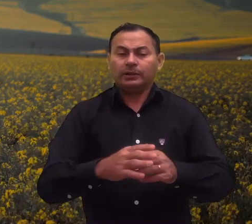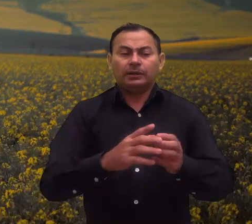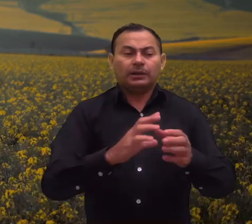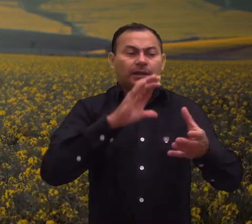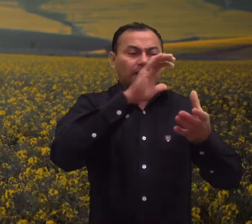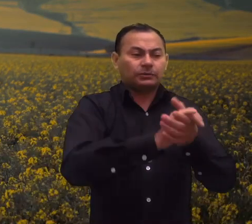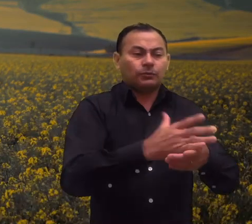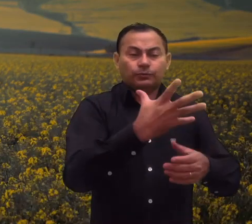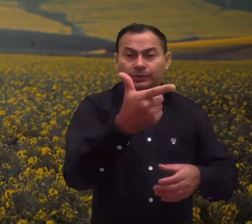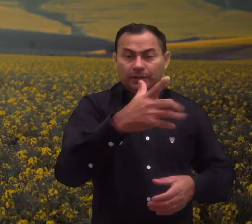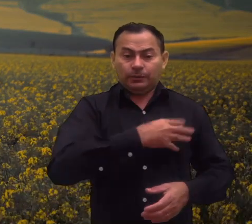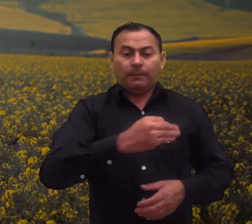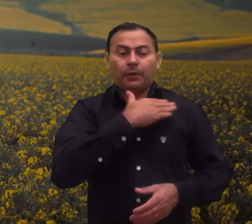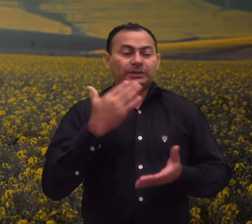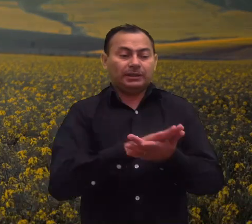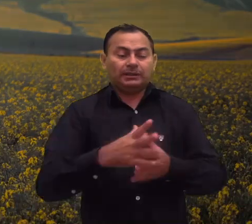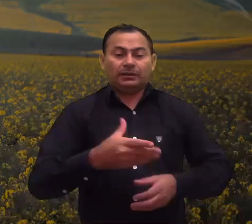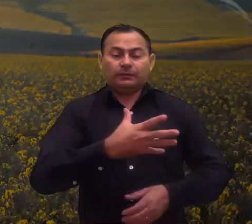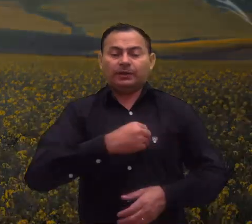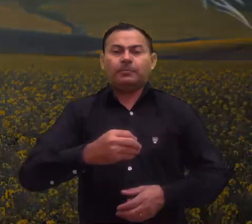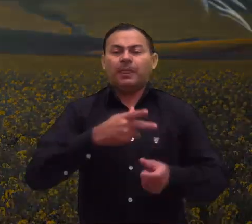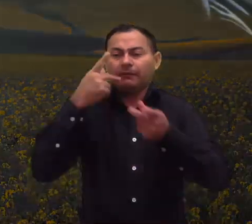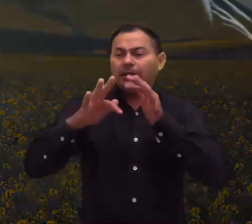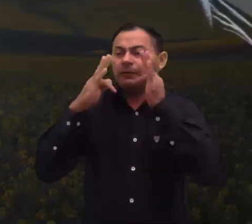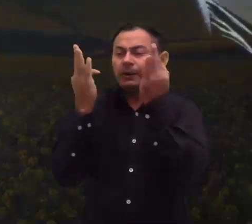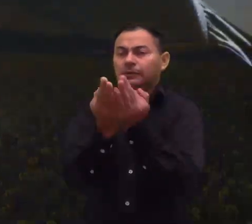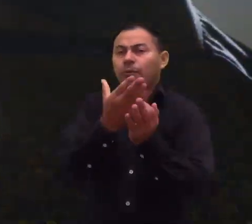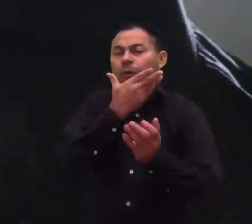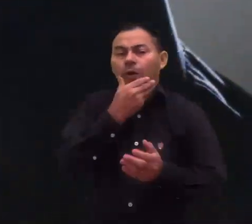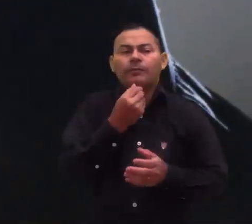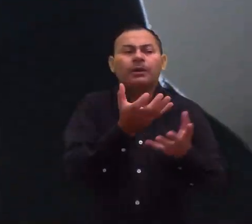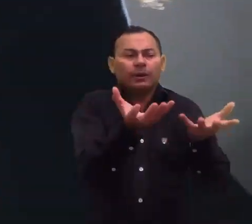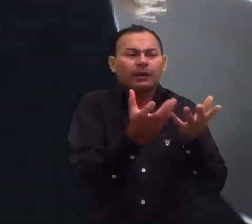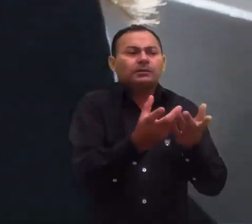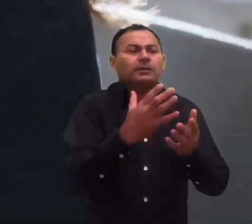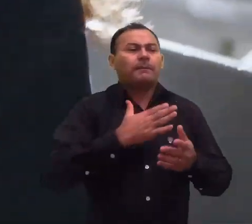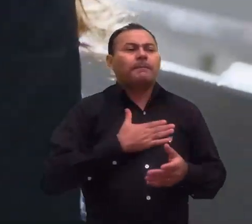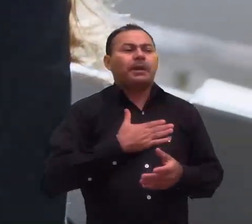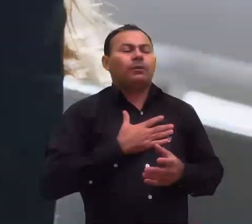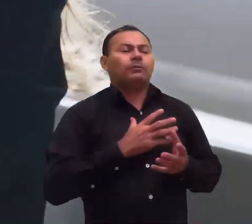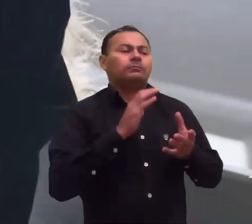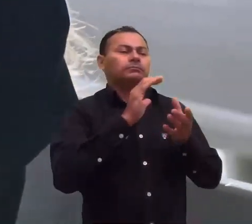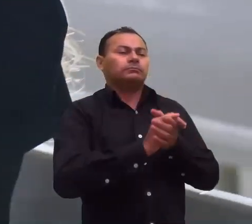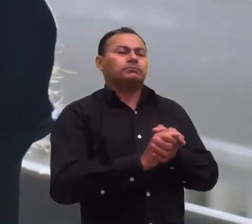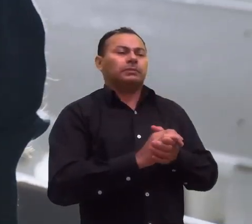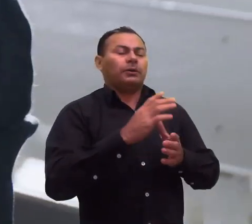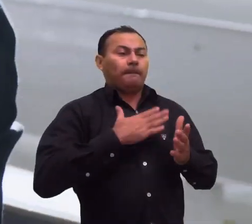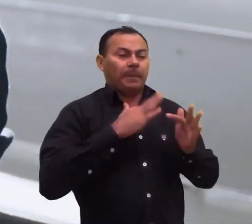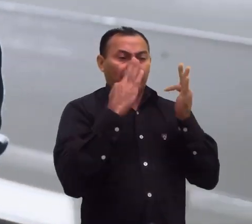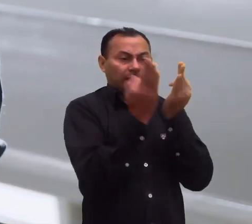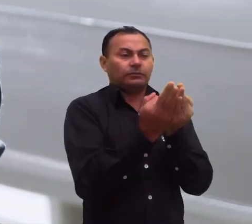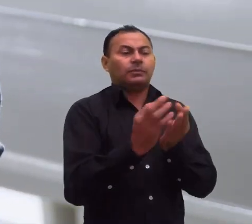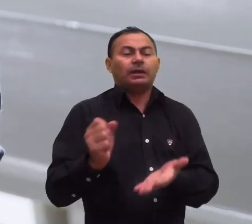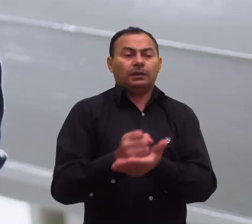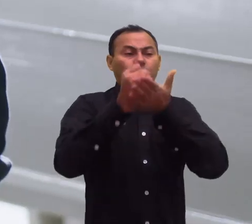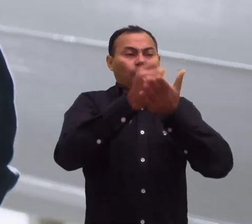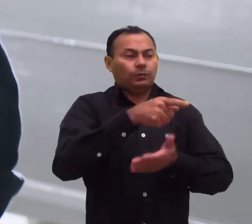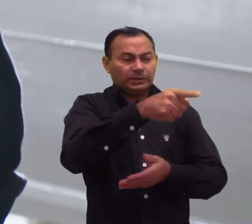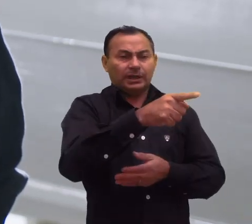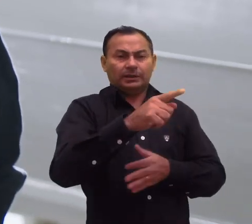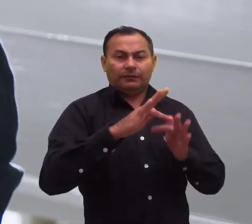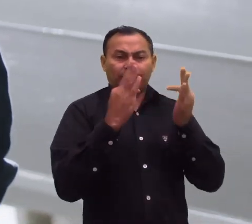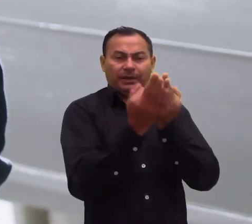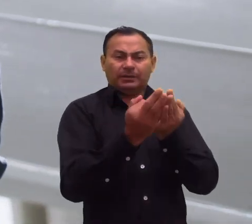judeu e ele morresse sem deixar filhos, e ela dissesse a um parente do marido: Quero que você seja o meu Goel, o meu